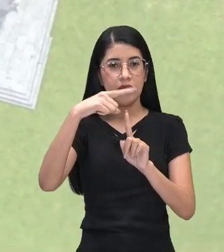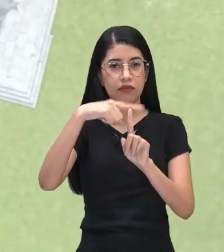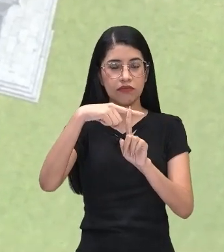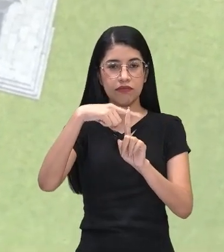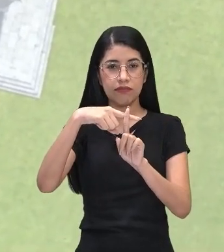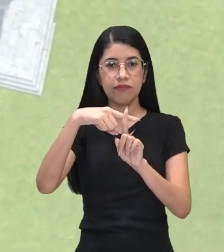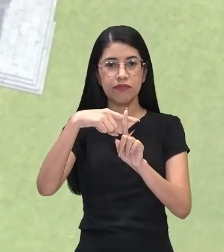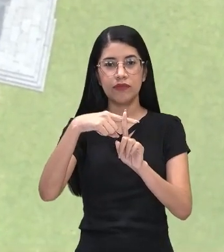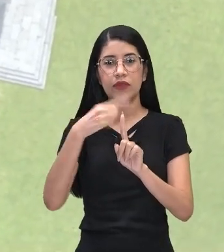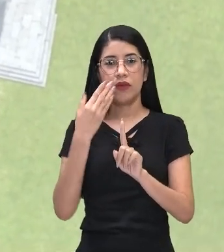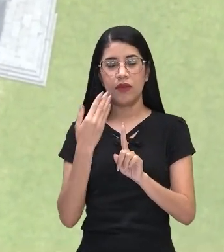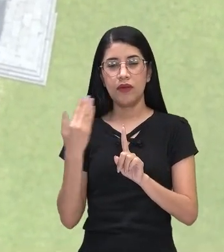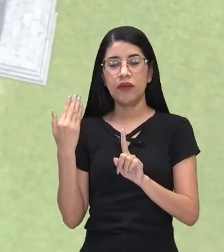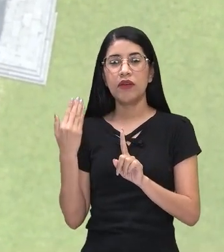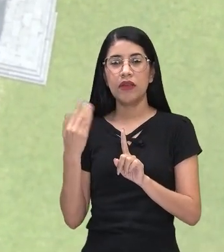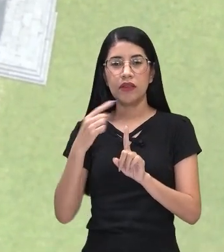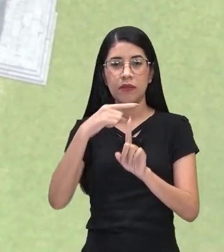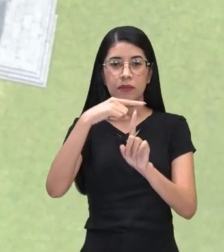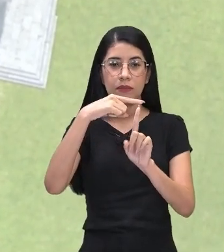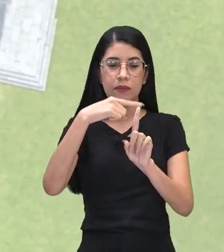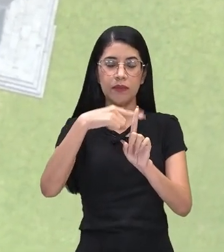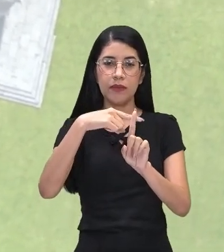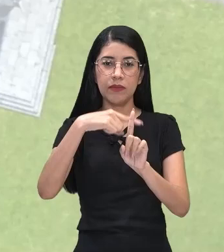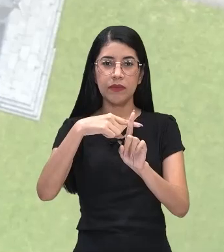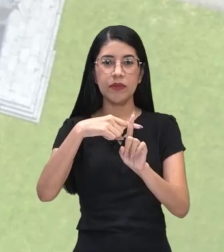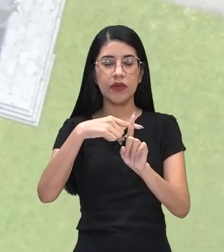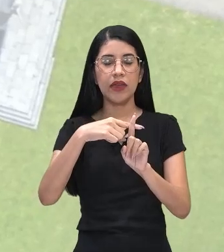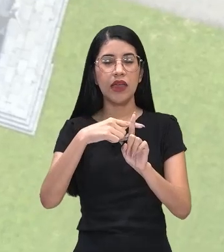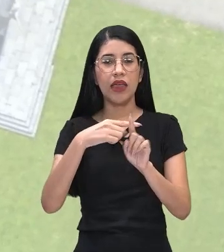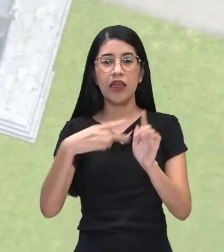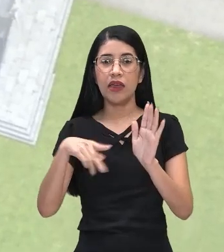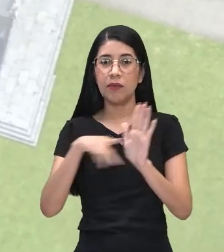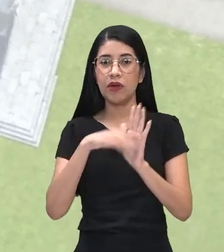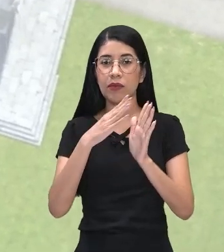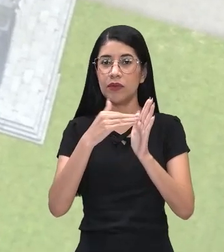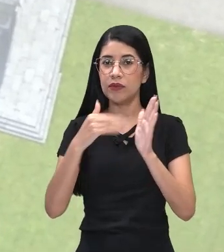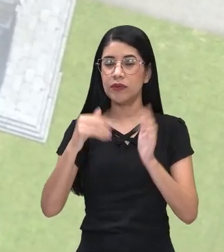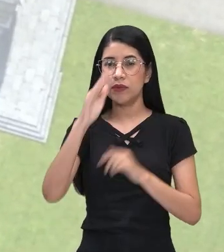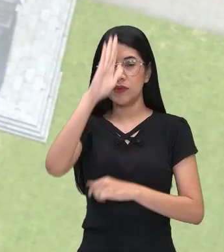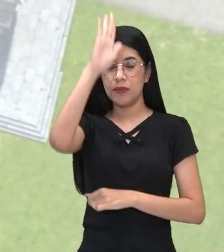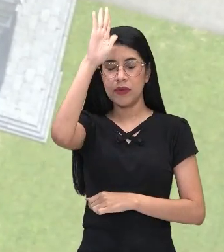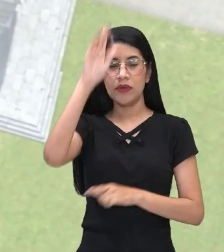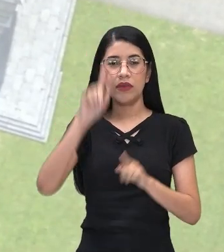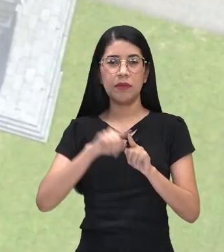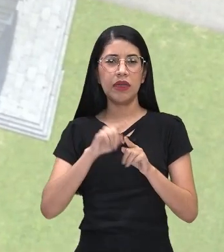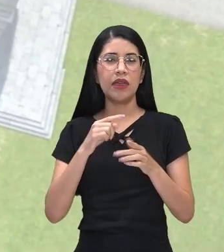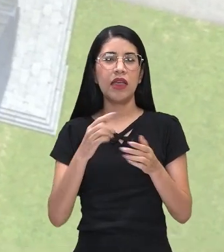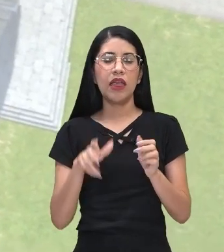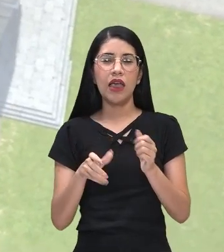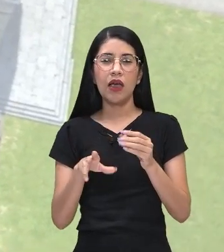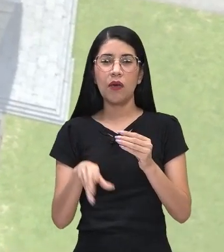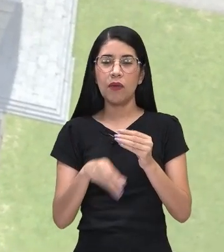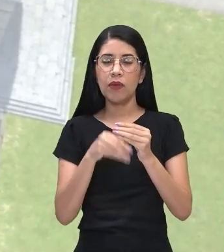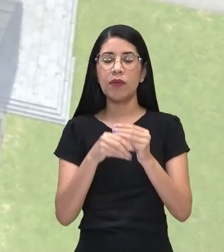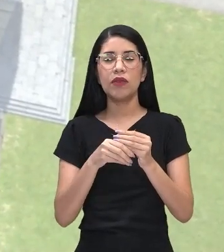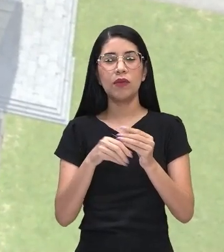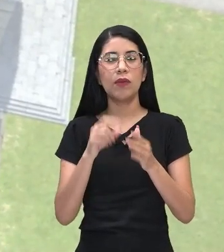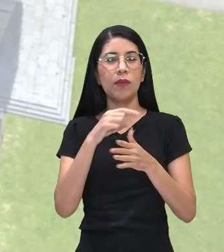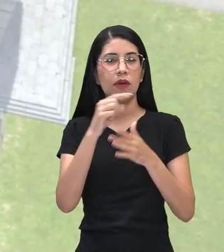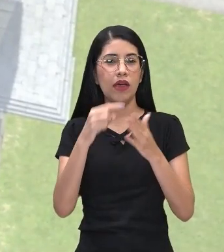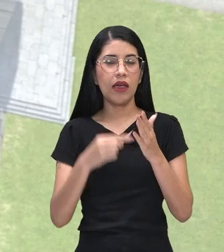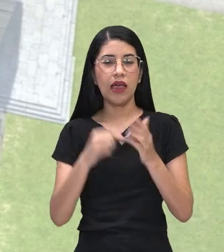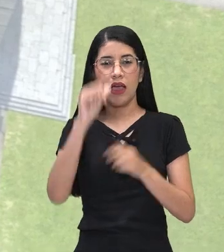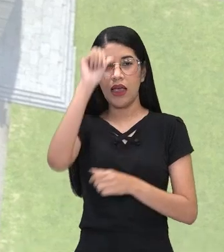certo? Cruz latina, seu estilo românico incorporou elementos de tradições árabes,